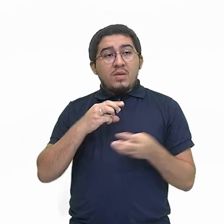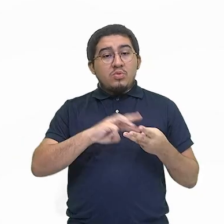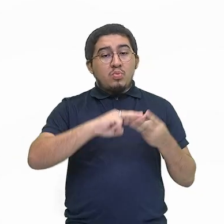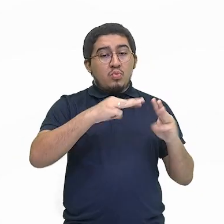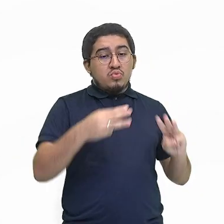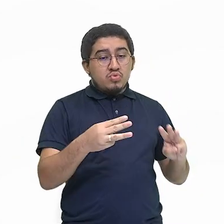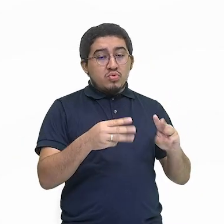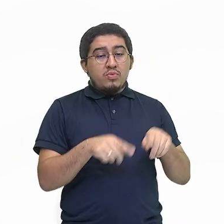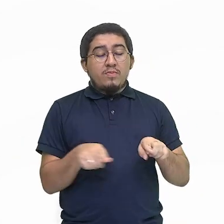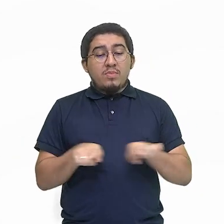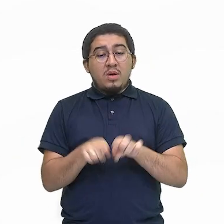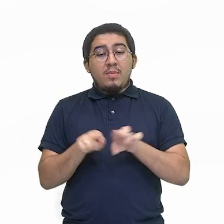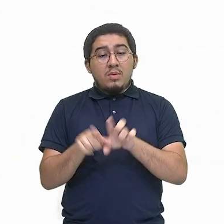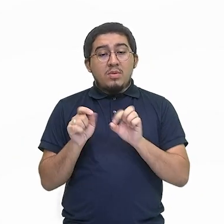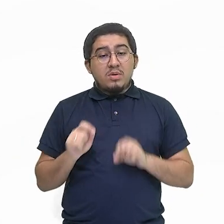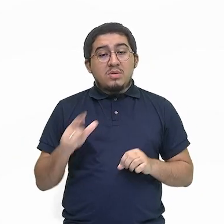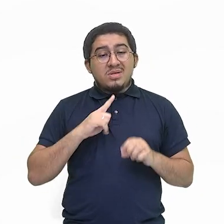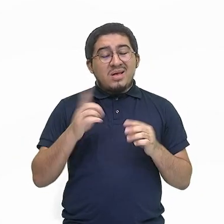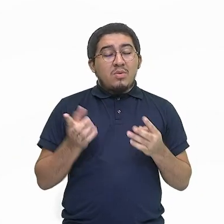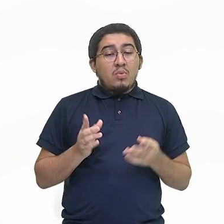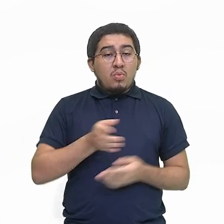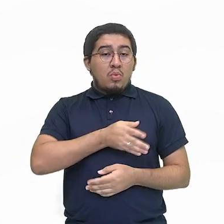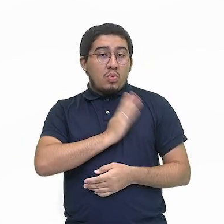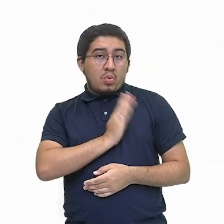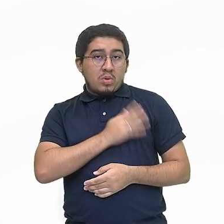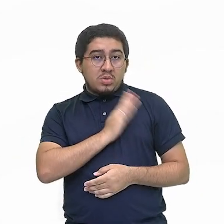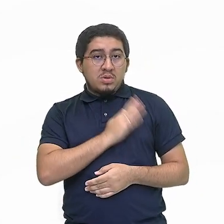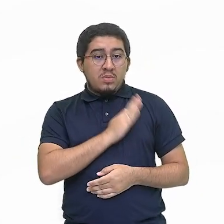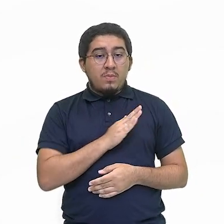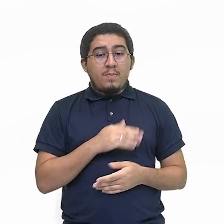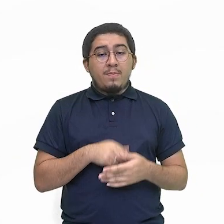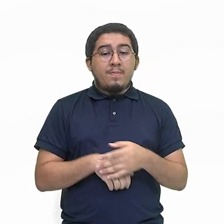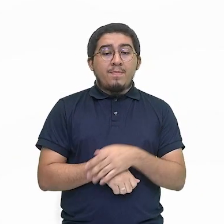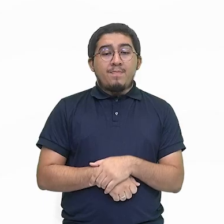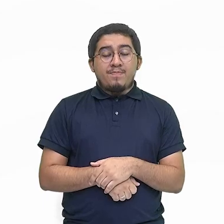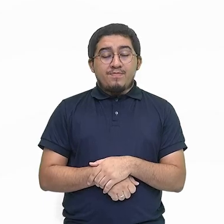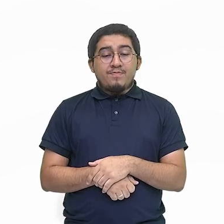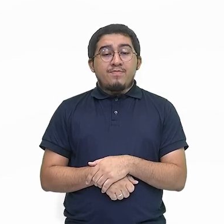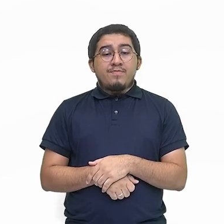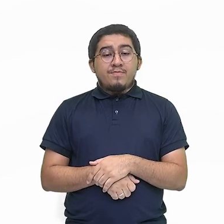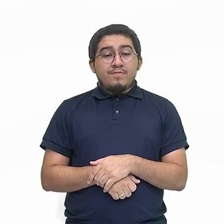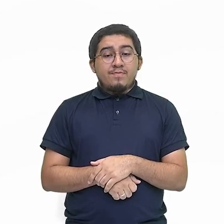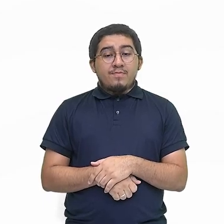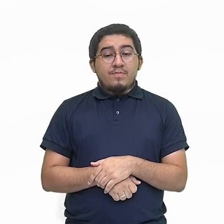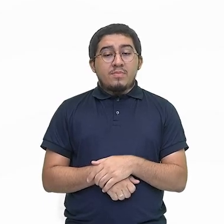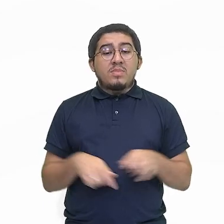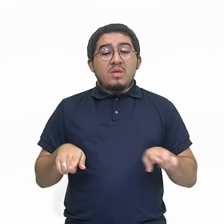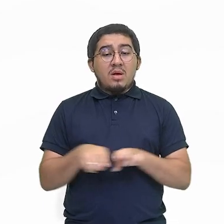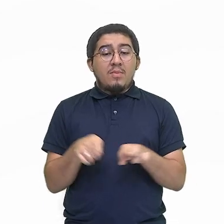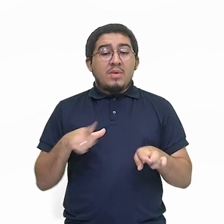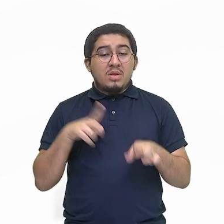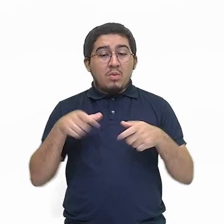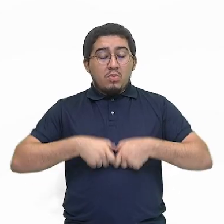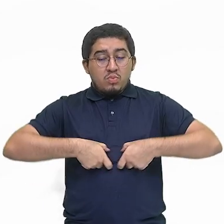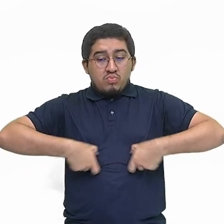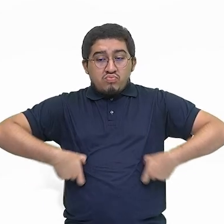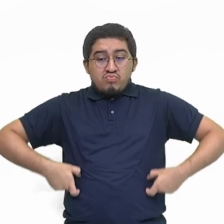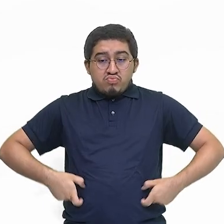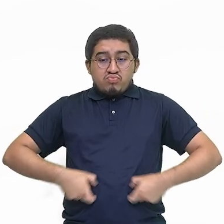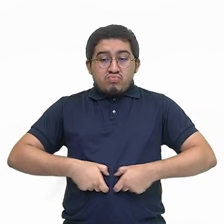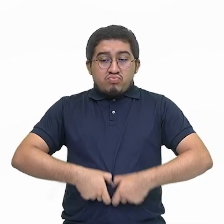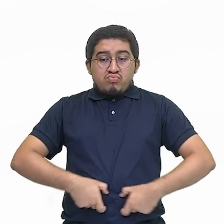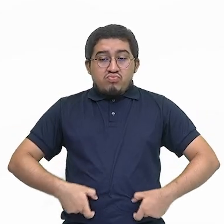nosso corpo. Temos o tecido muscular estriado cardíaco, localizado ali no coração. E tem também o